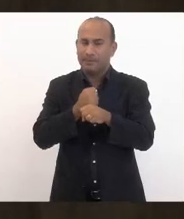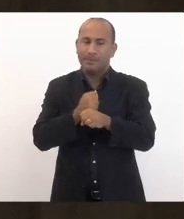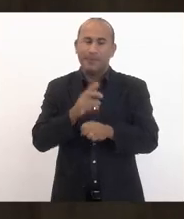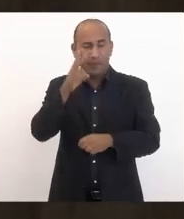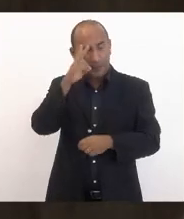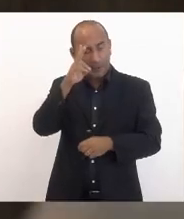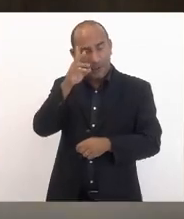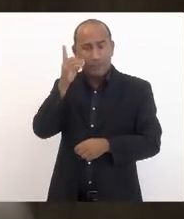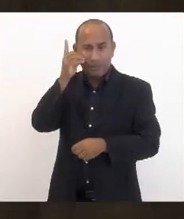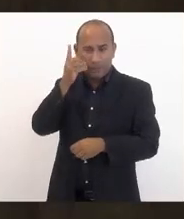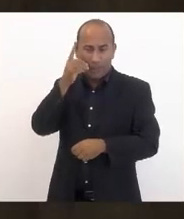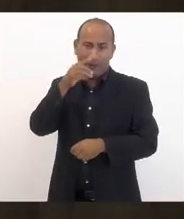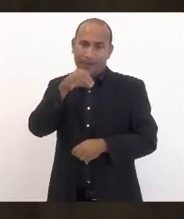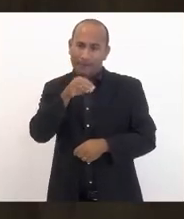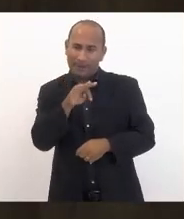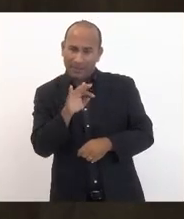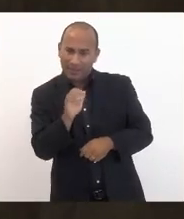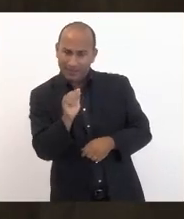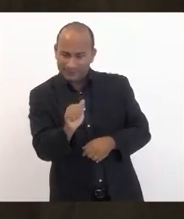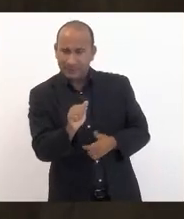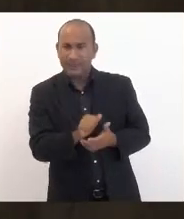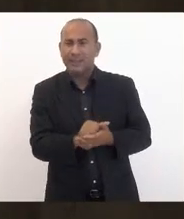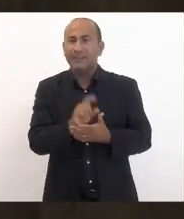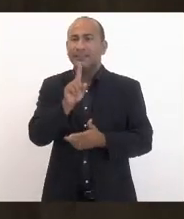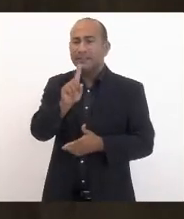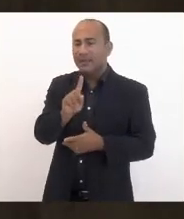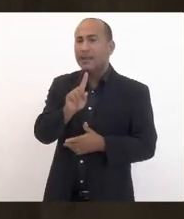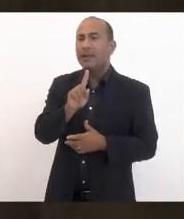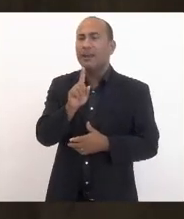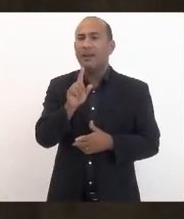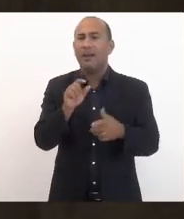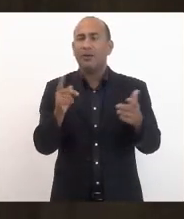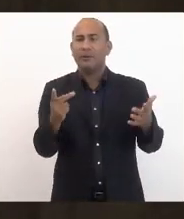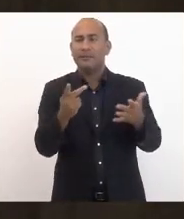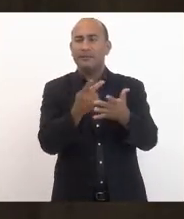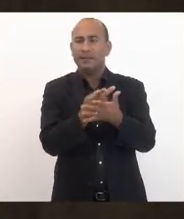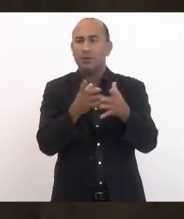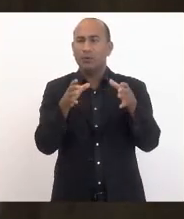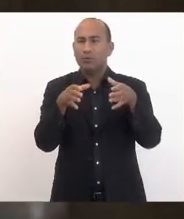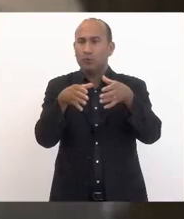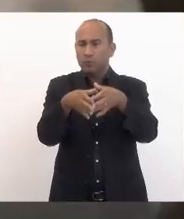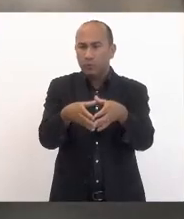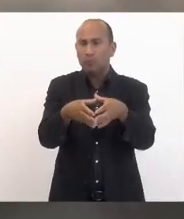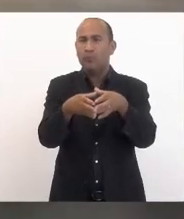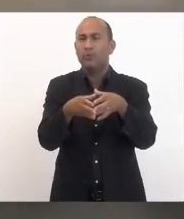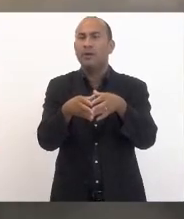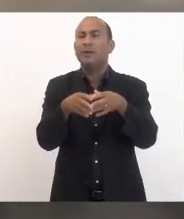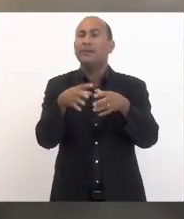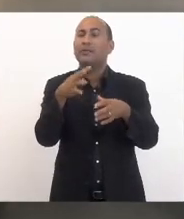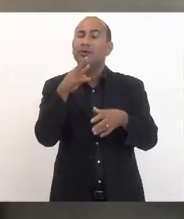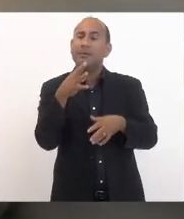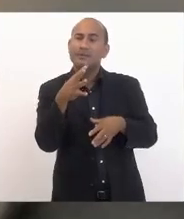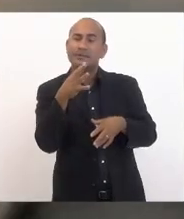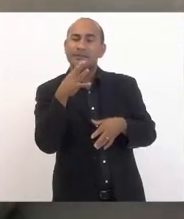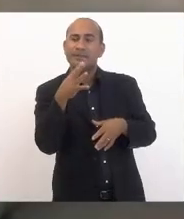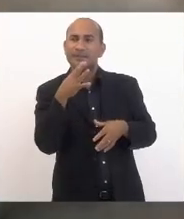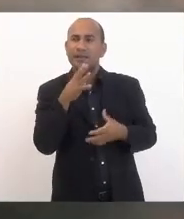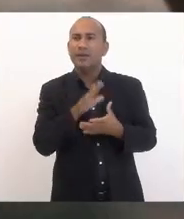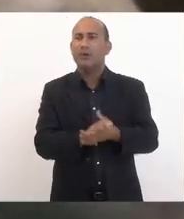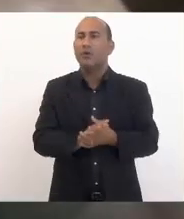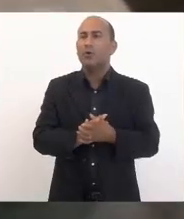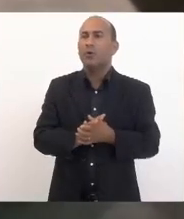Marta Rocha, que foi o Supremo Tribunal Federal que primeiro reconheceu